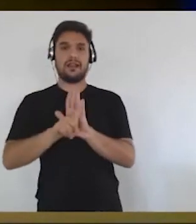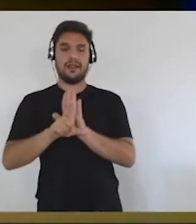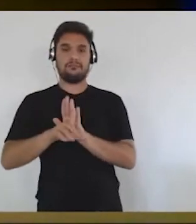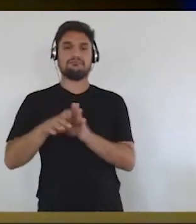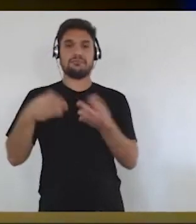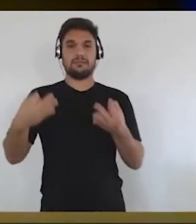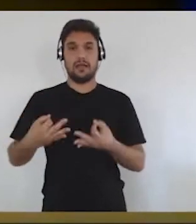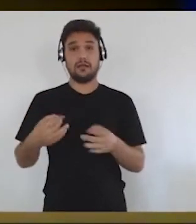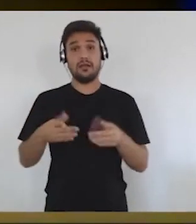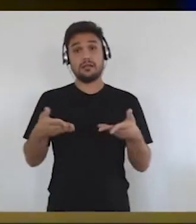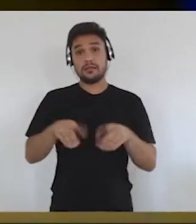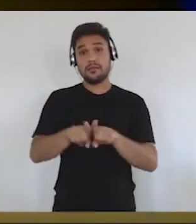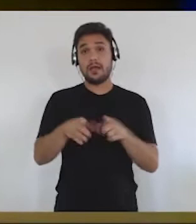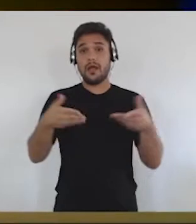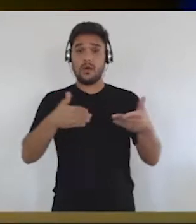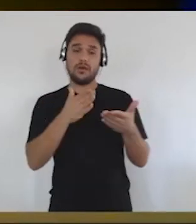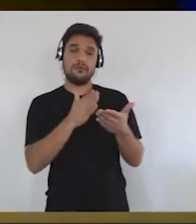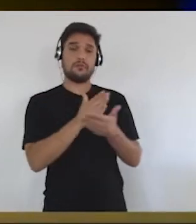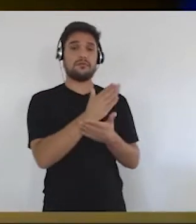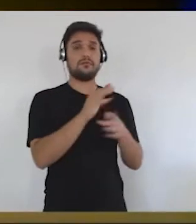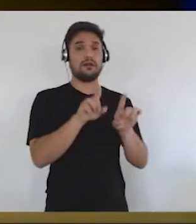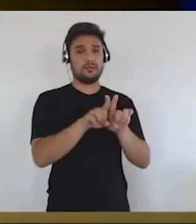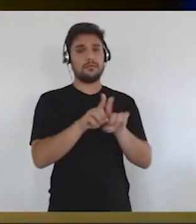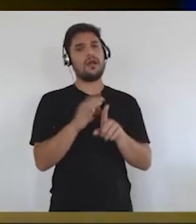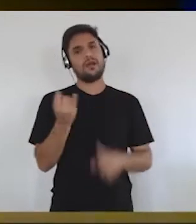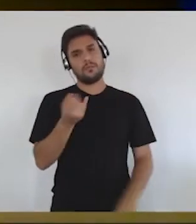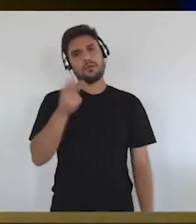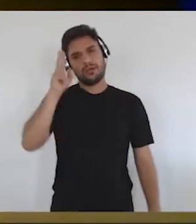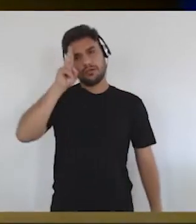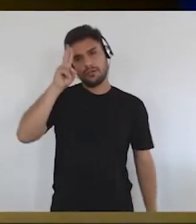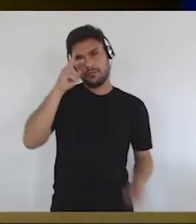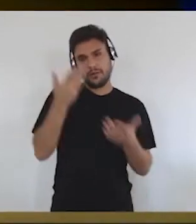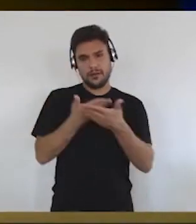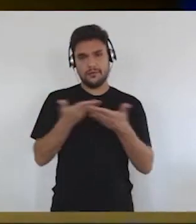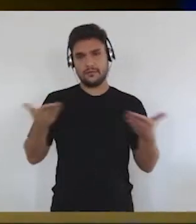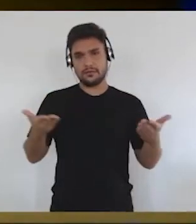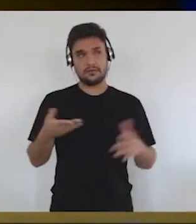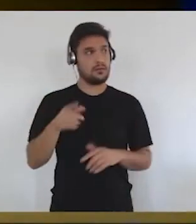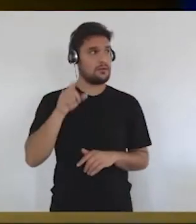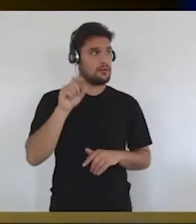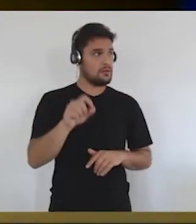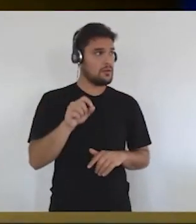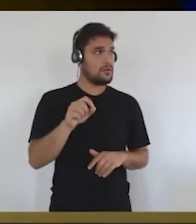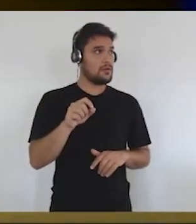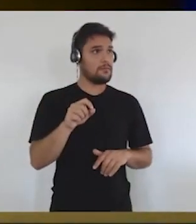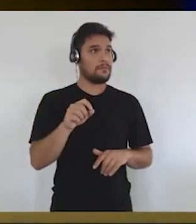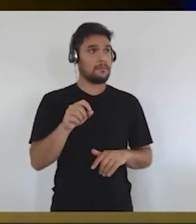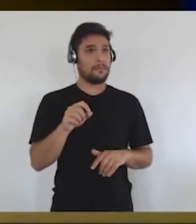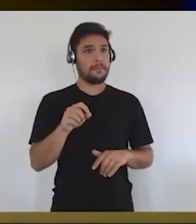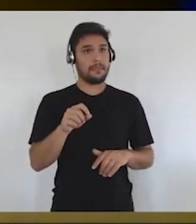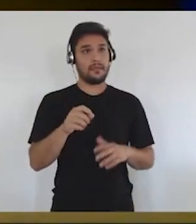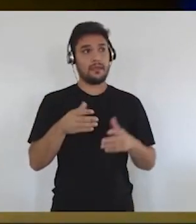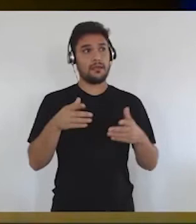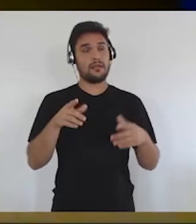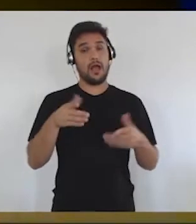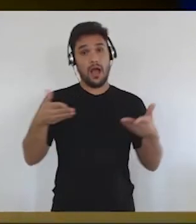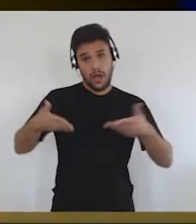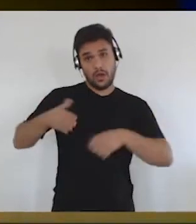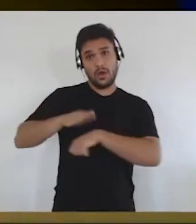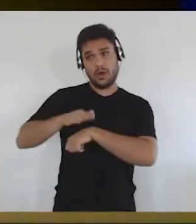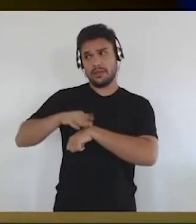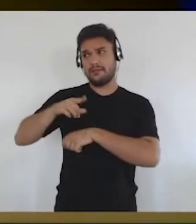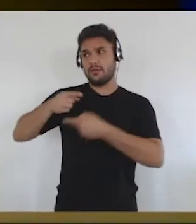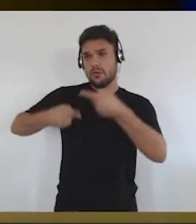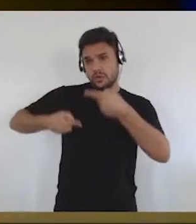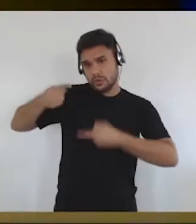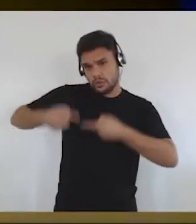aprovado também recentemente, acho que vale aqui a pena destacar, né, Beto, recentemente a gente teve um